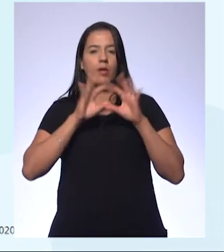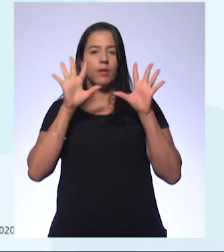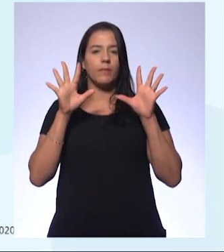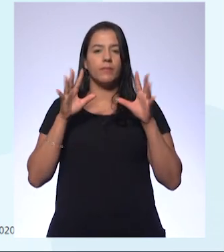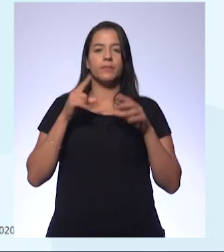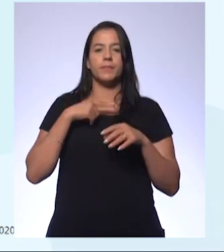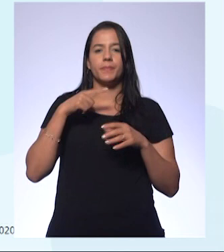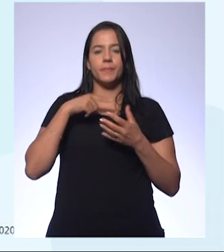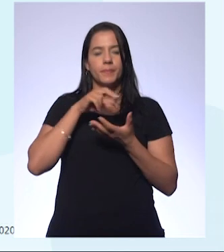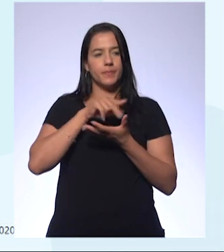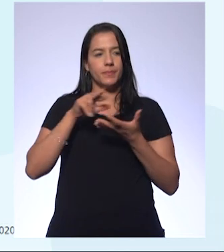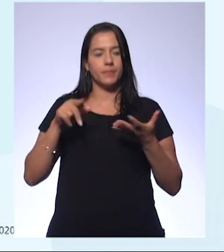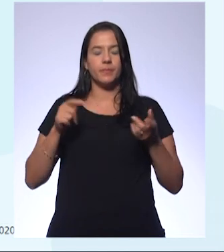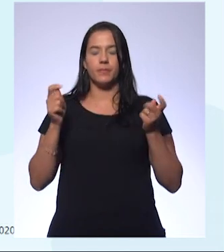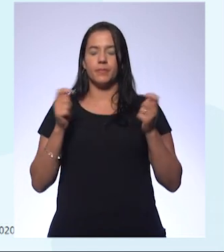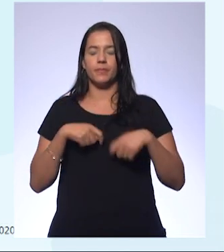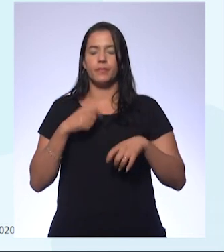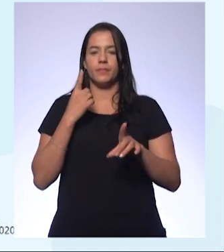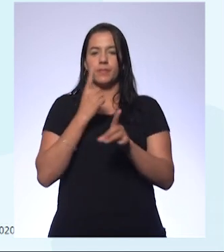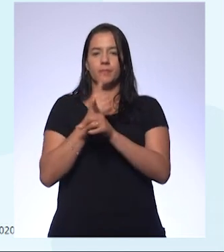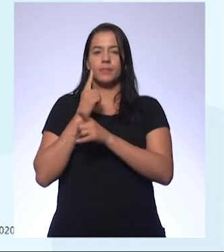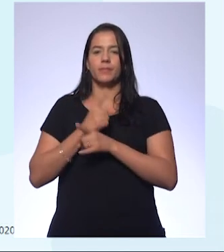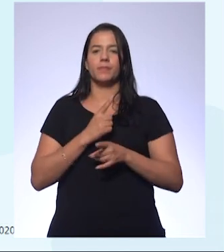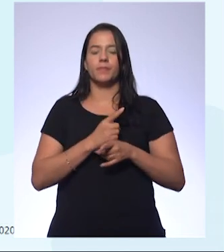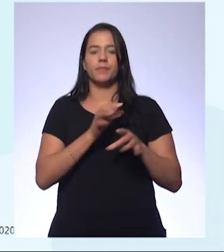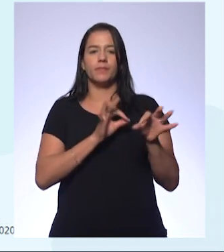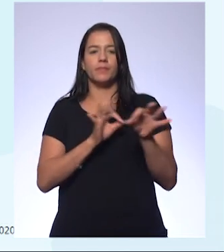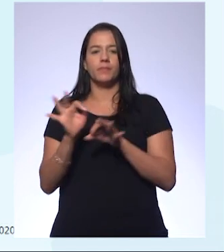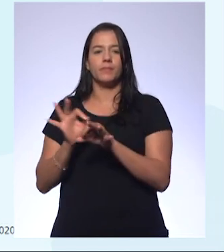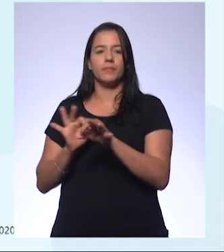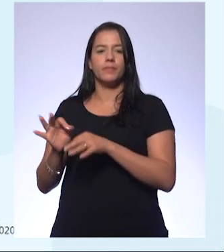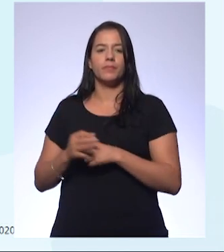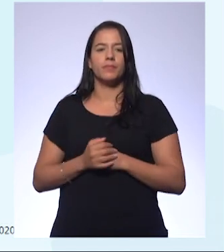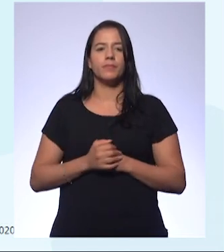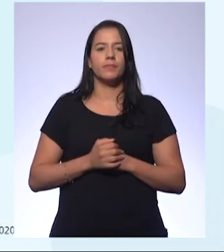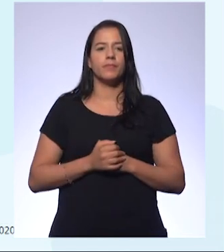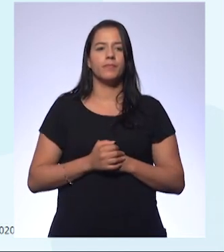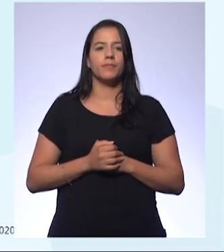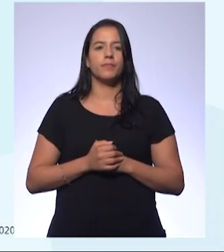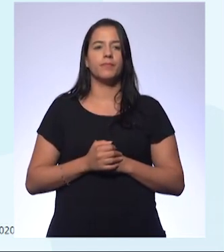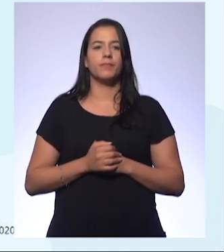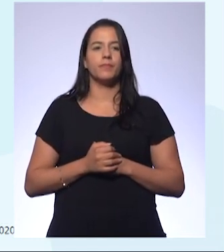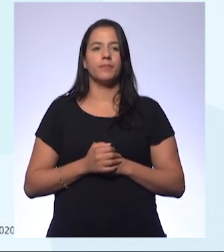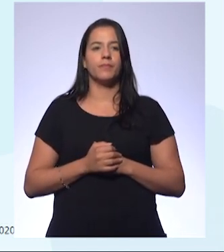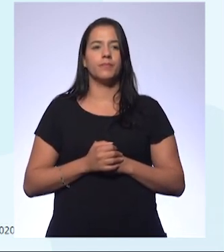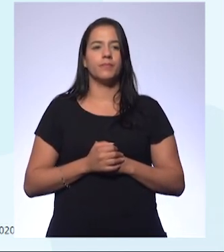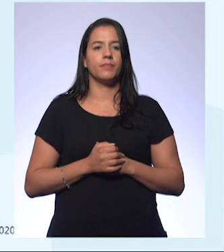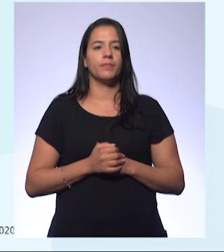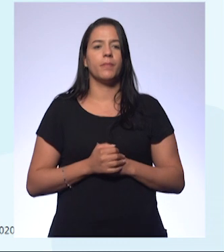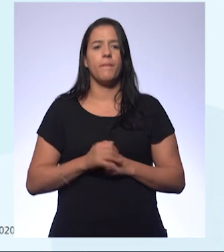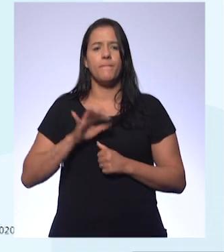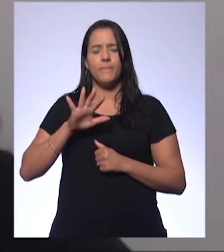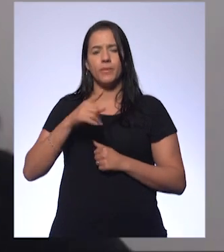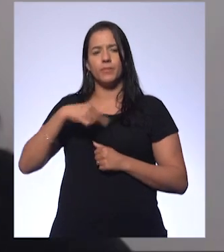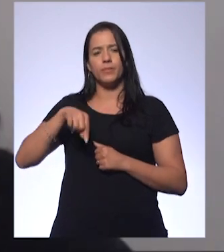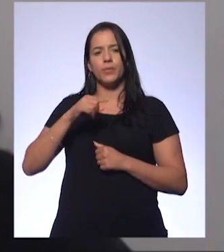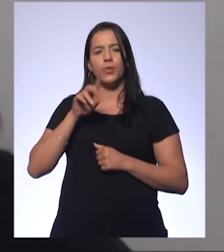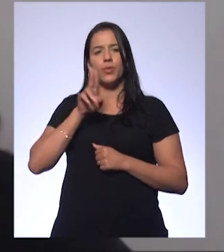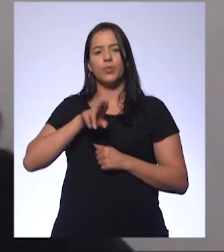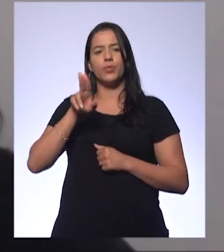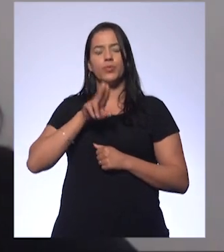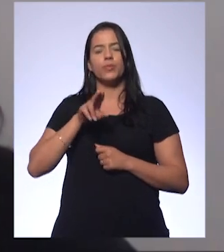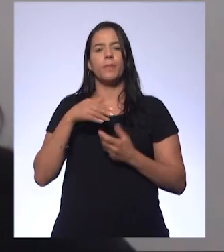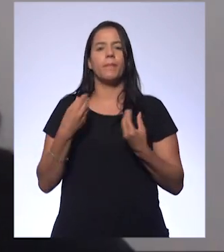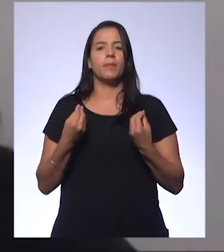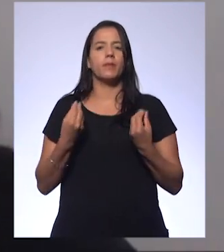tá? E aí a gente tem essa preparação. E por que a gente utiliza isso? A gente utiliza para